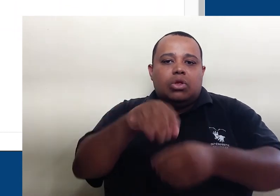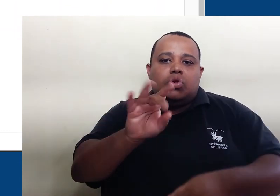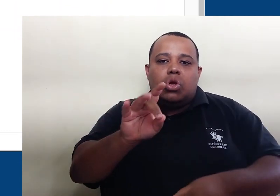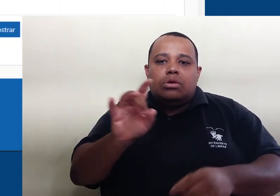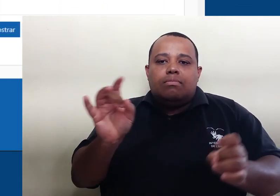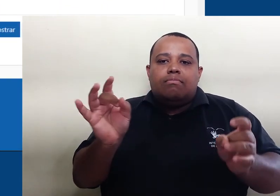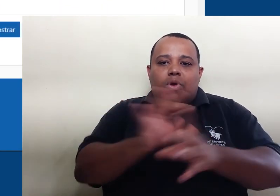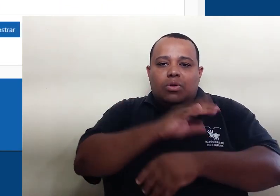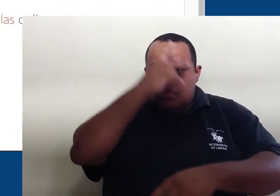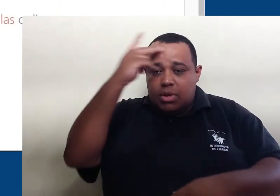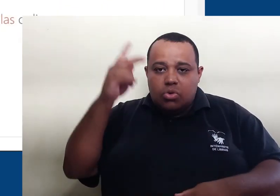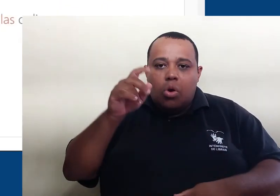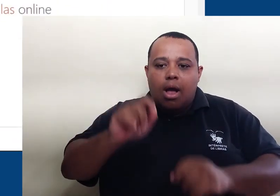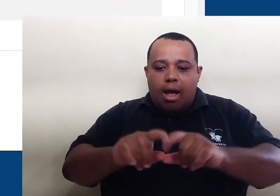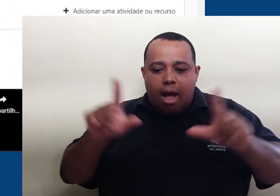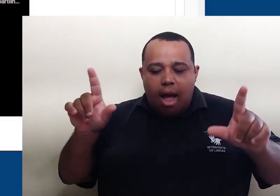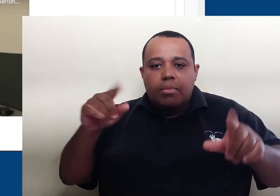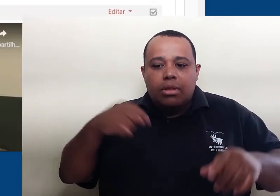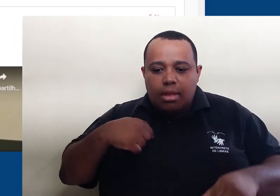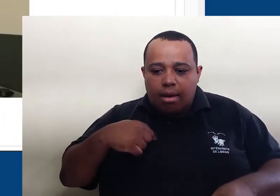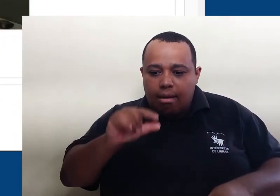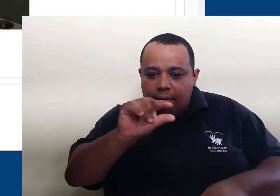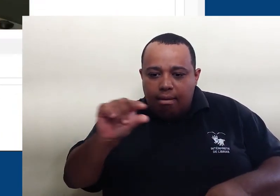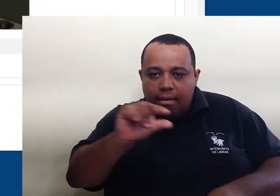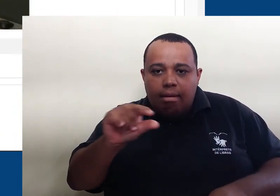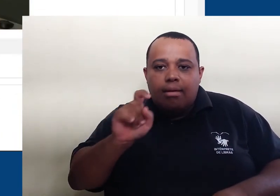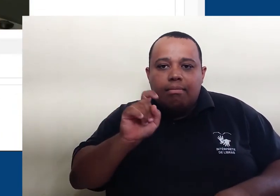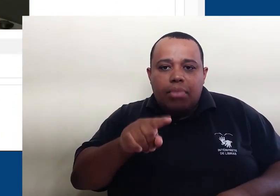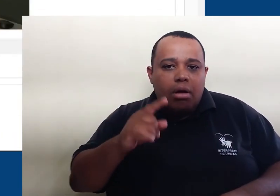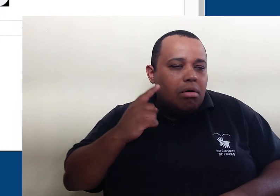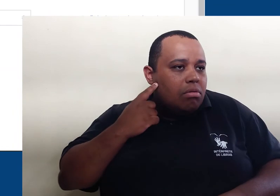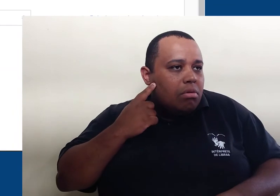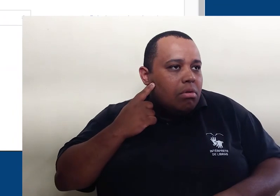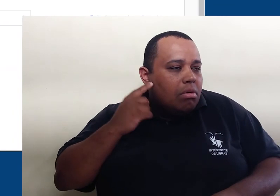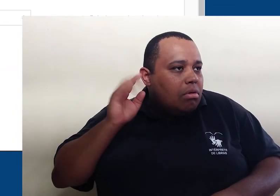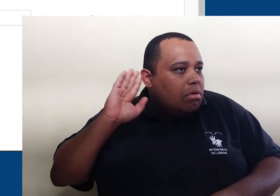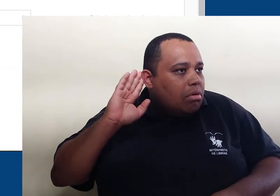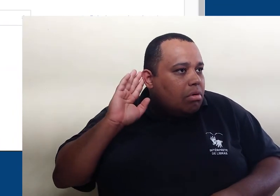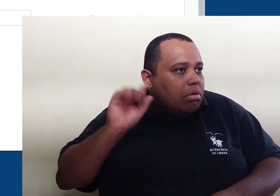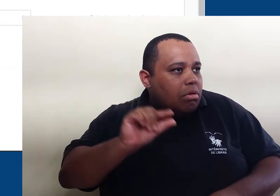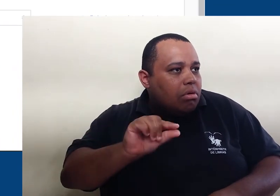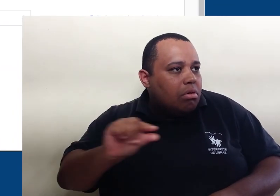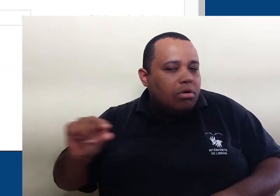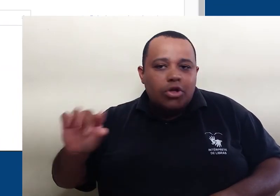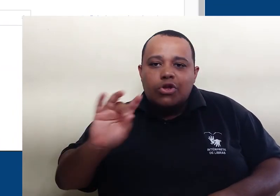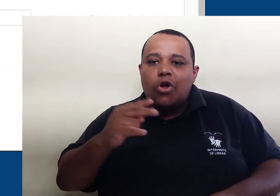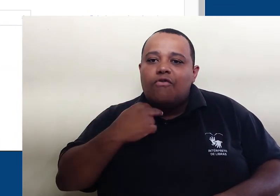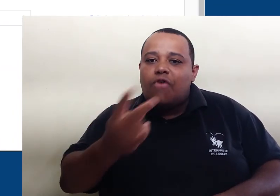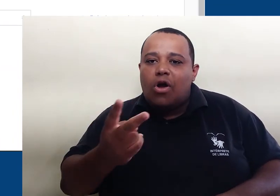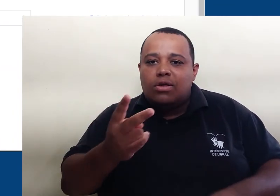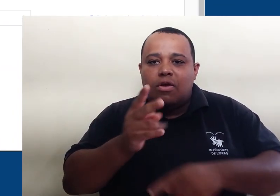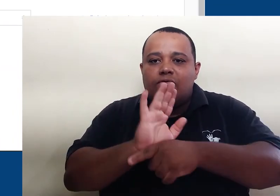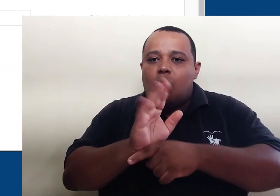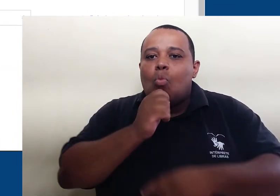aqui em automático. Vamos salvar e voltar ao curso. E a gente pode ver que aqui, se a gente clicar, nós temos a possibilidade de